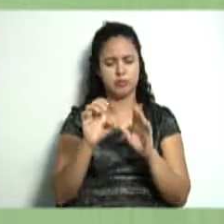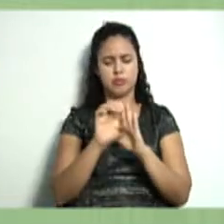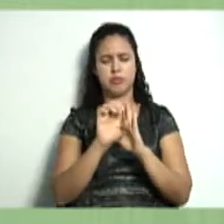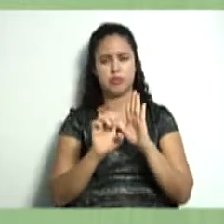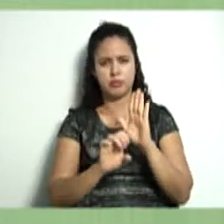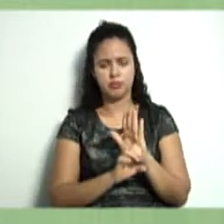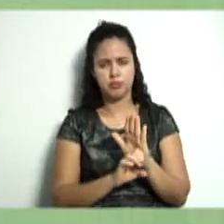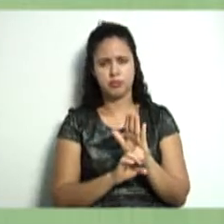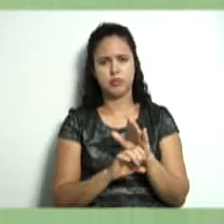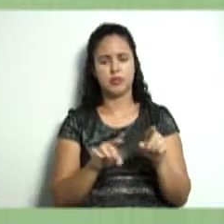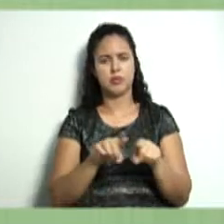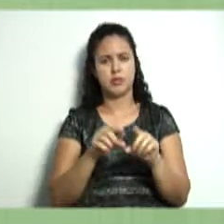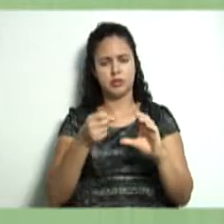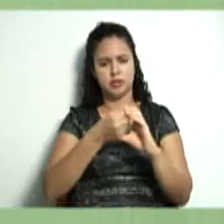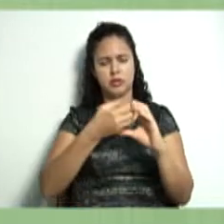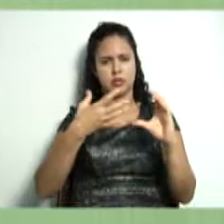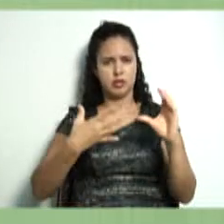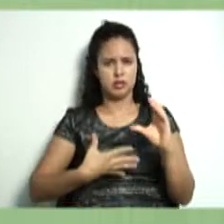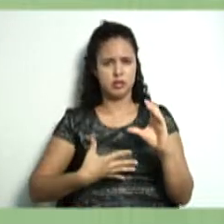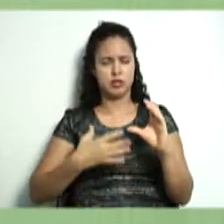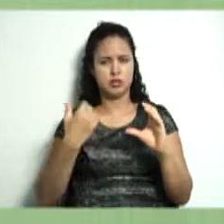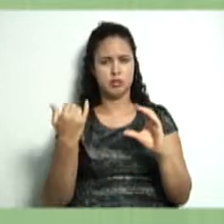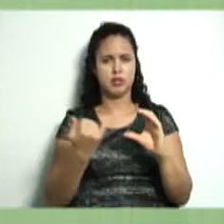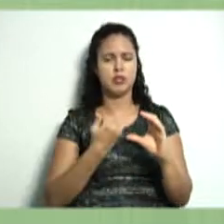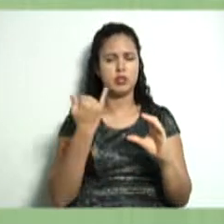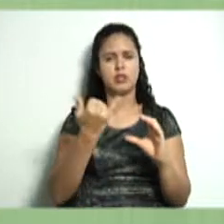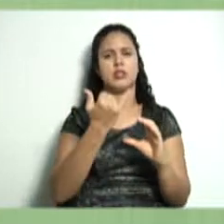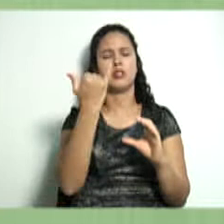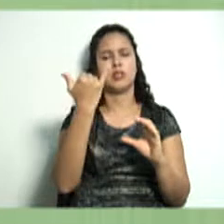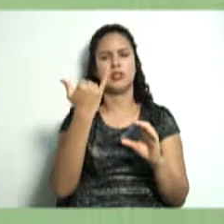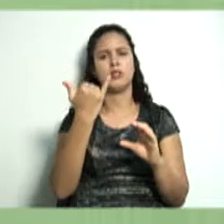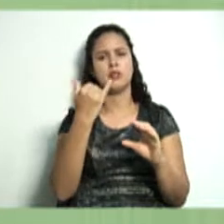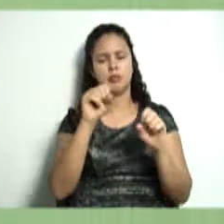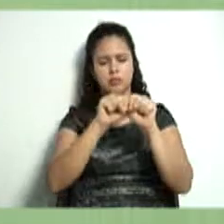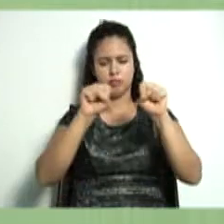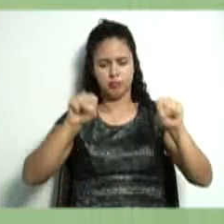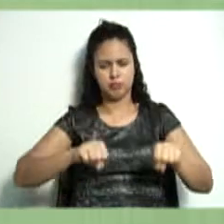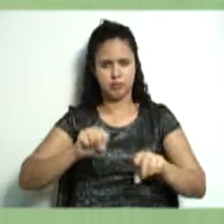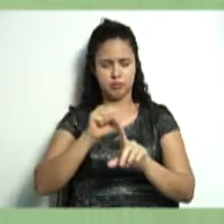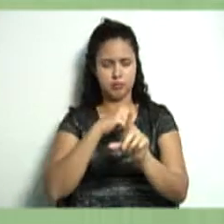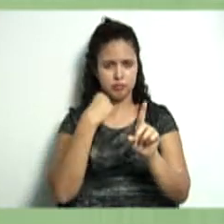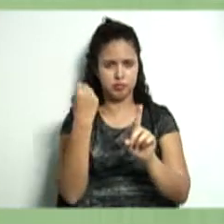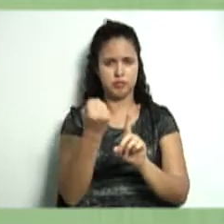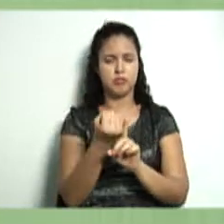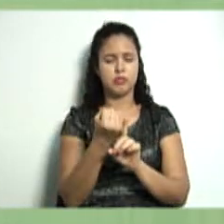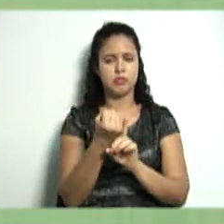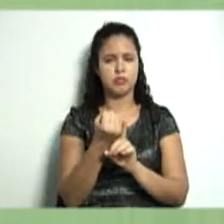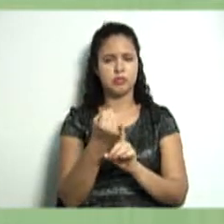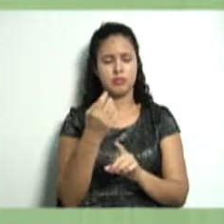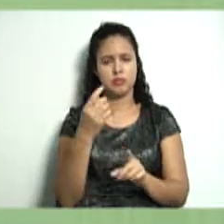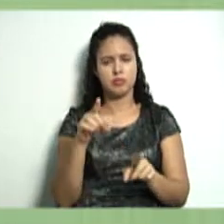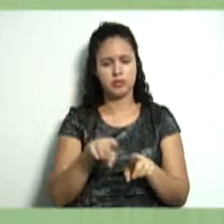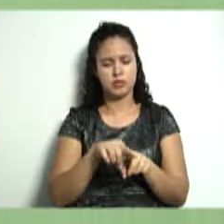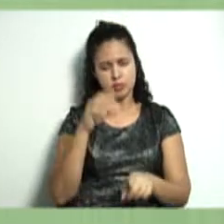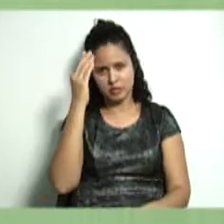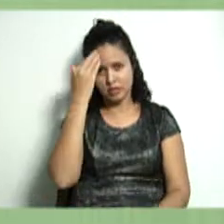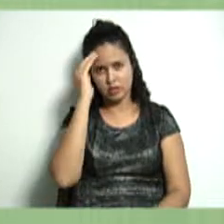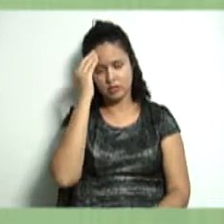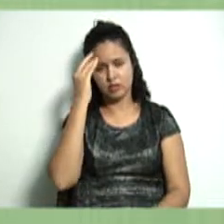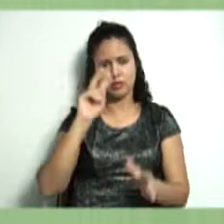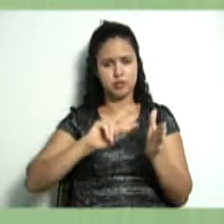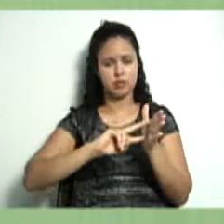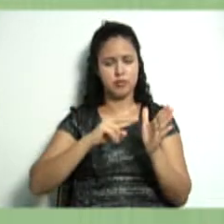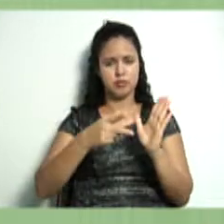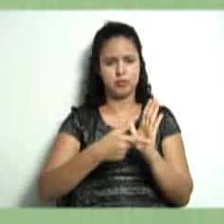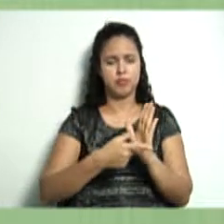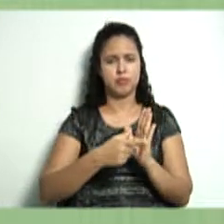estatuto, as características importantes dessa composição do quadro social e entendemos aí o significado das